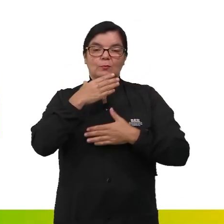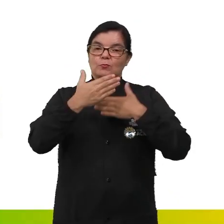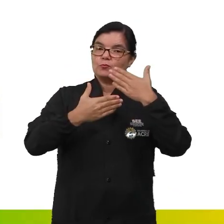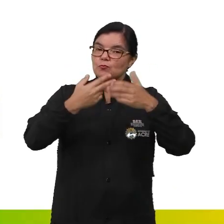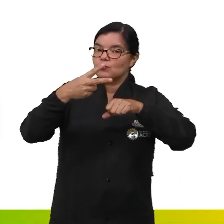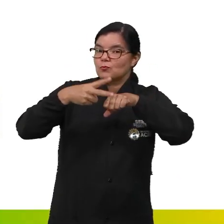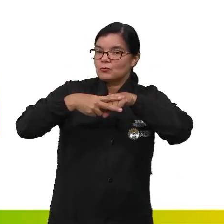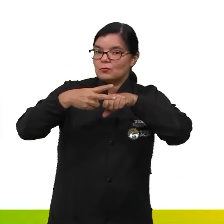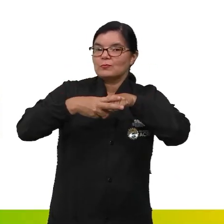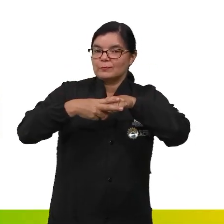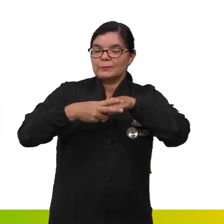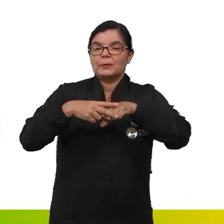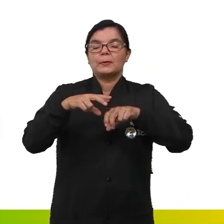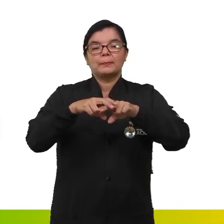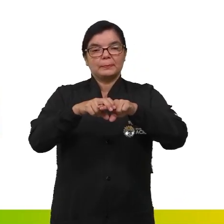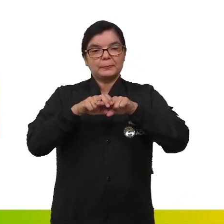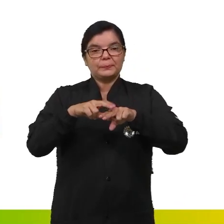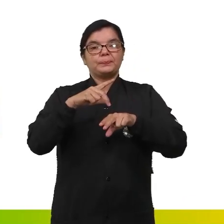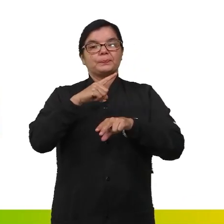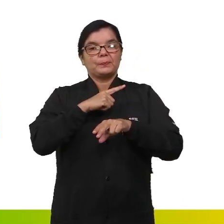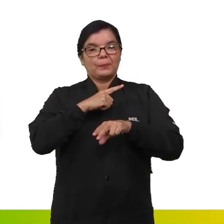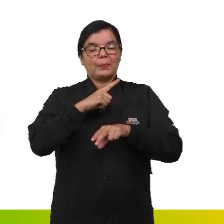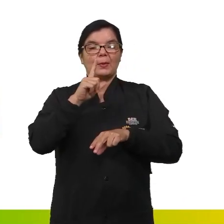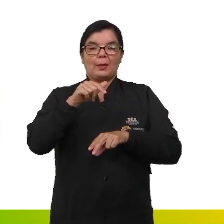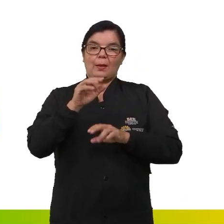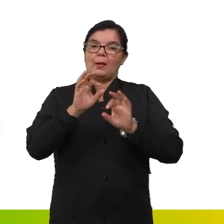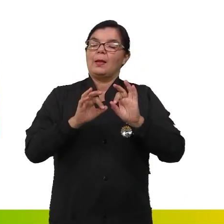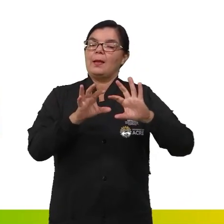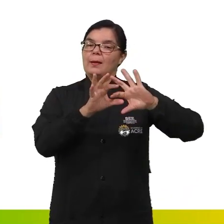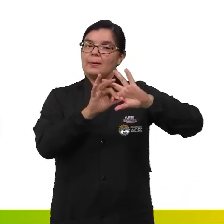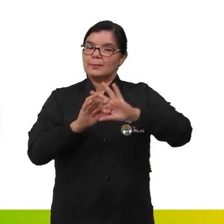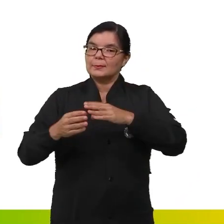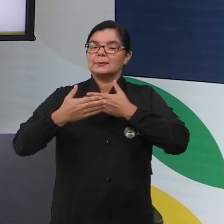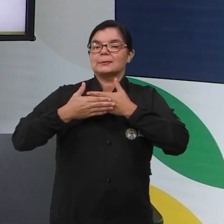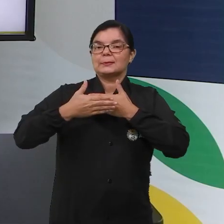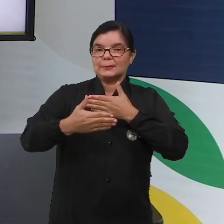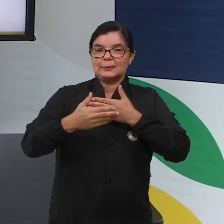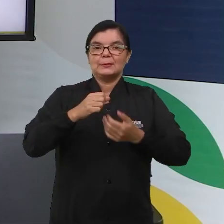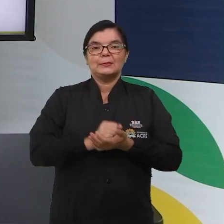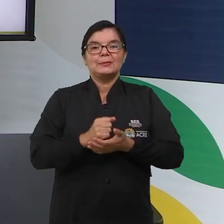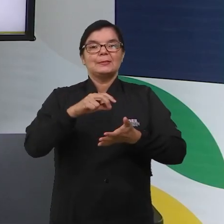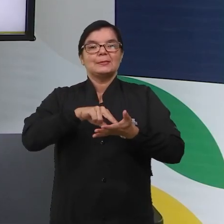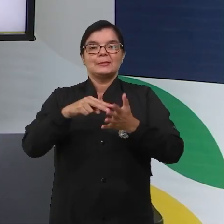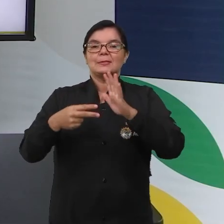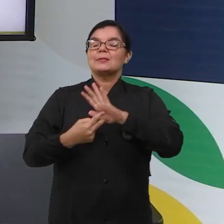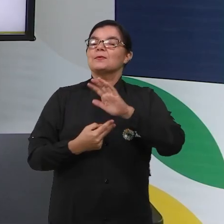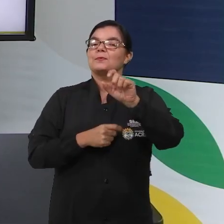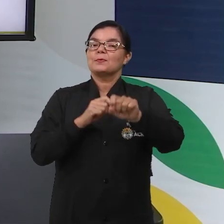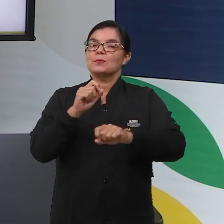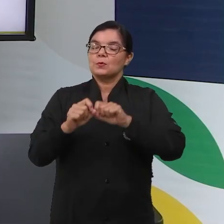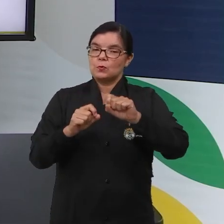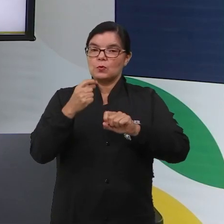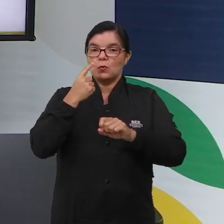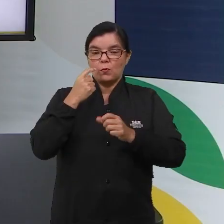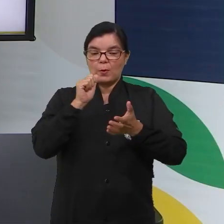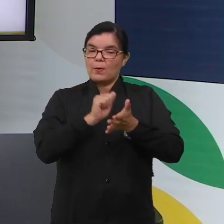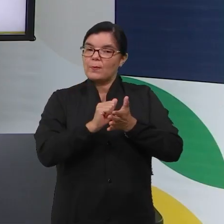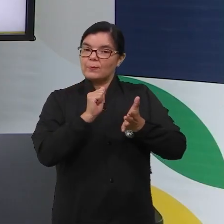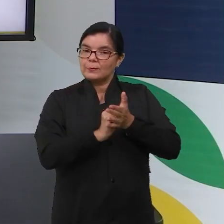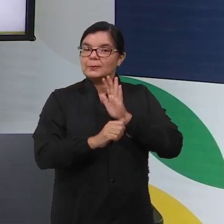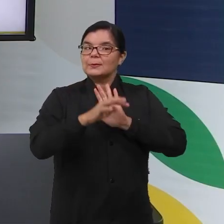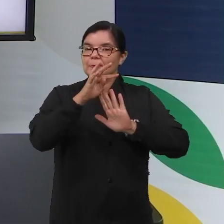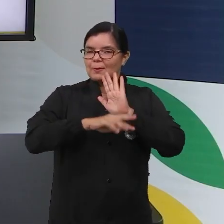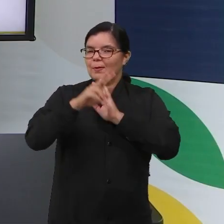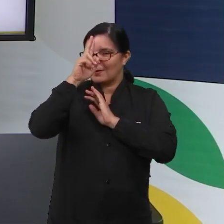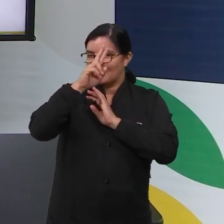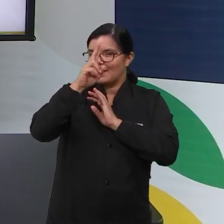progressão de sentido e, portanto, aqui essa é a coesão sequencial. Isso significa dizer que quando eu vou escrever um texto,